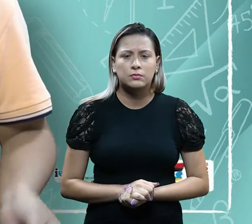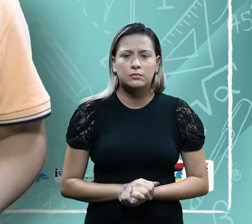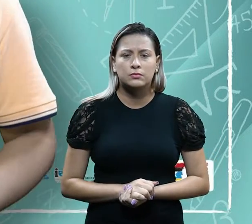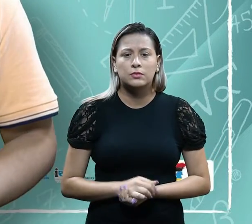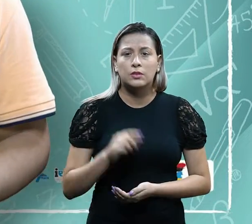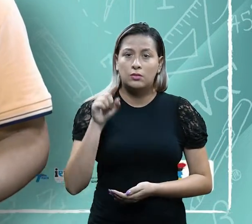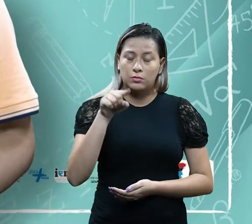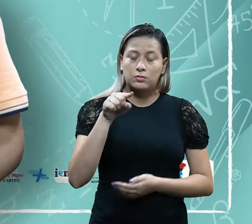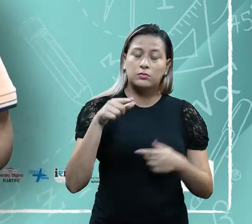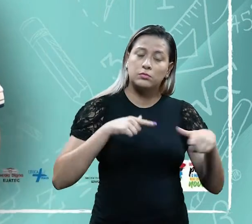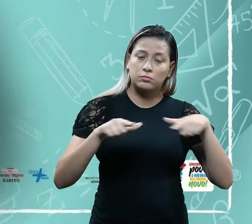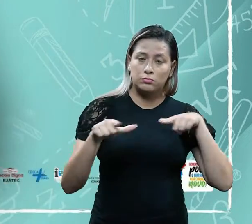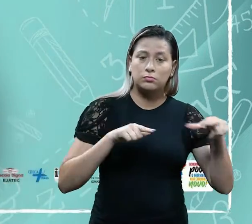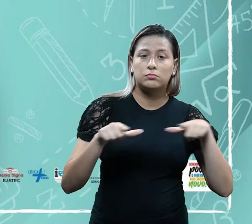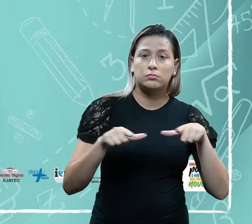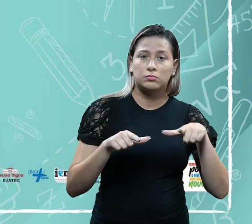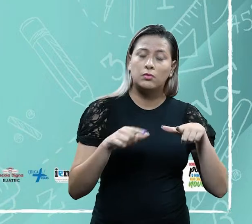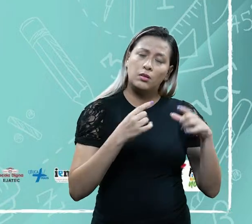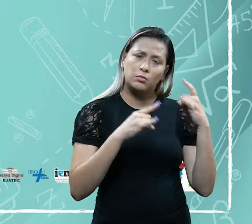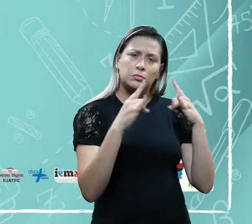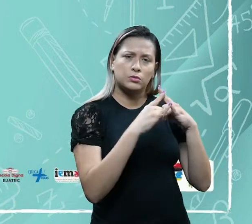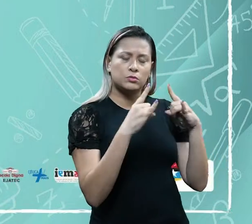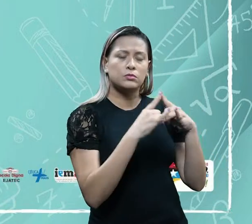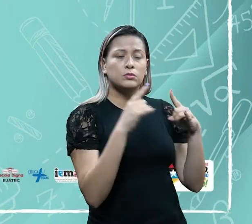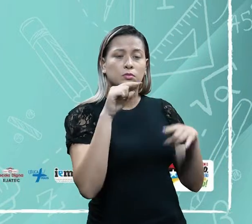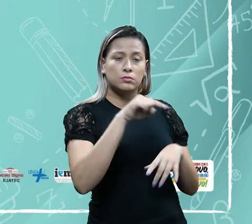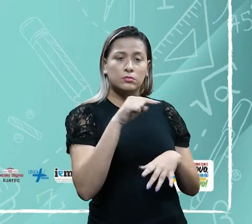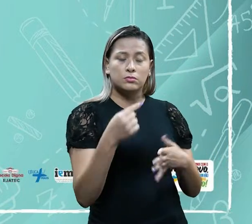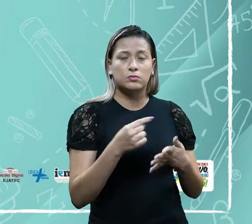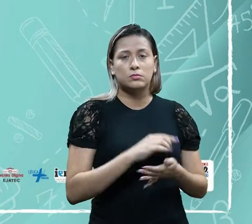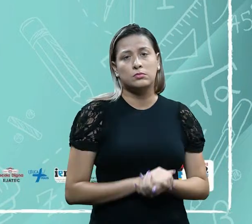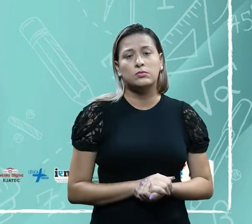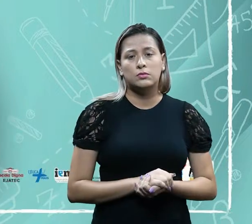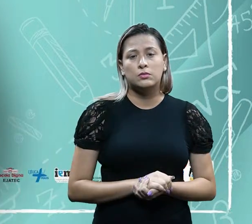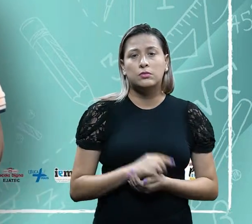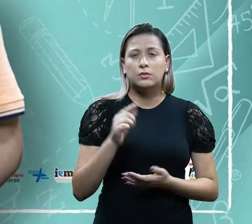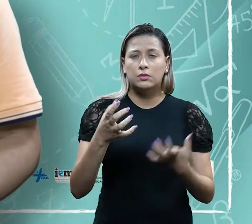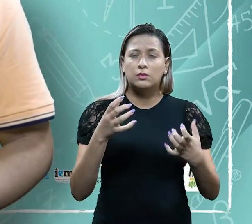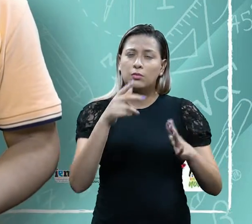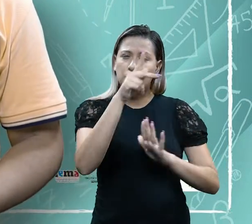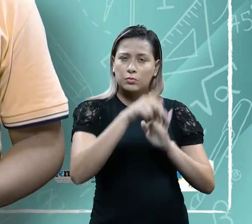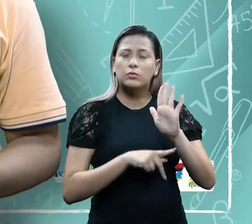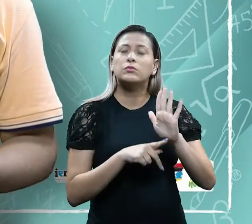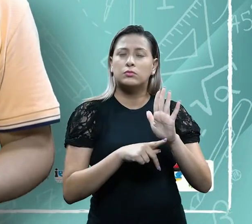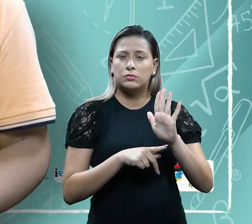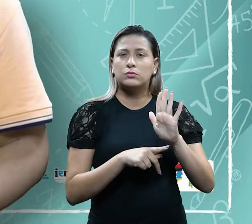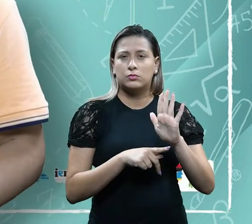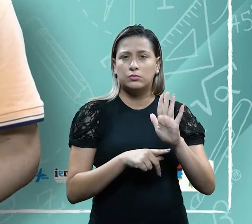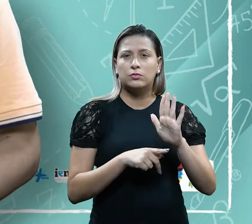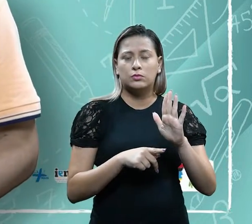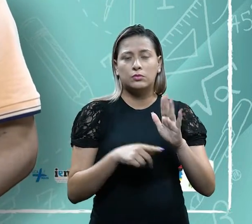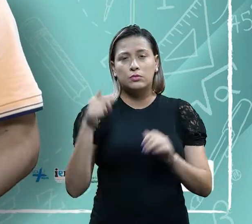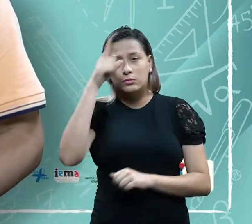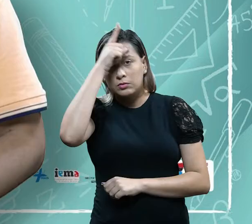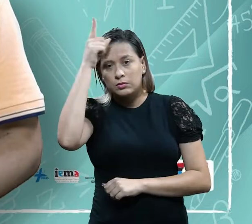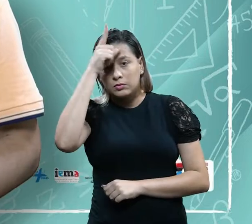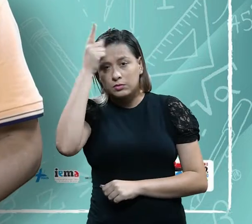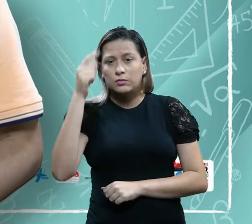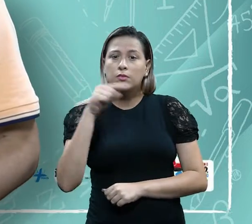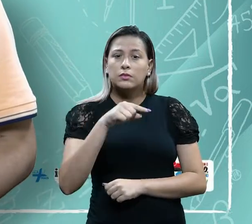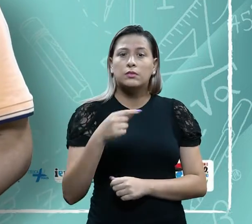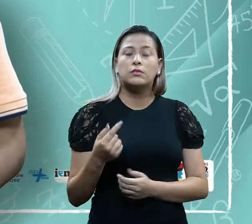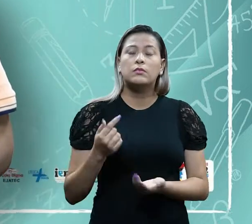vocês trabalhem em uma instituição e nessa instituição vocês querem desenvolver um projeto. E esse projeto, ele tem